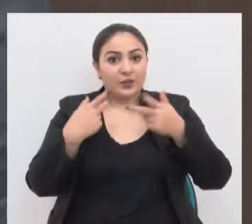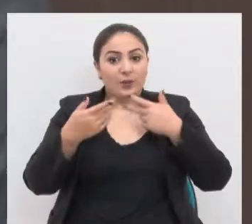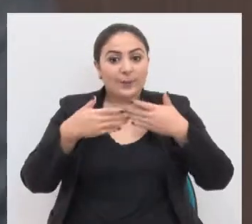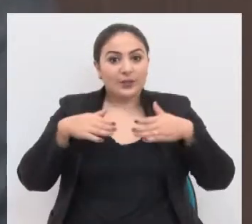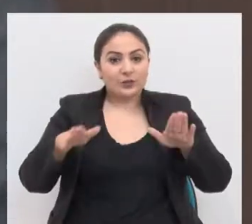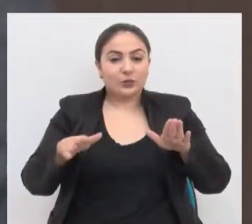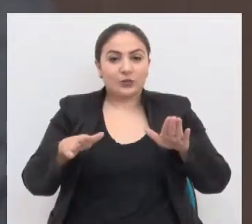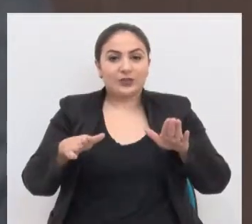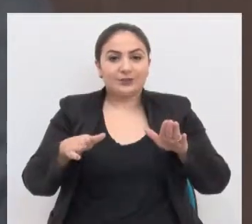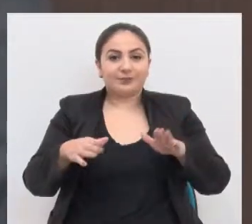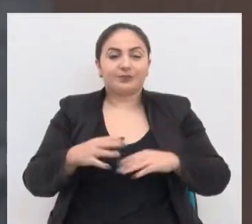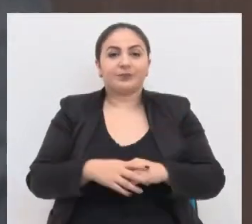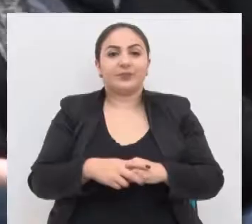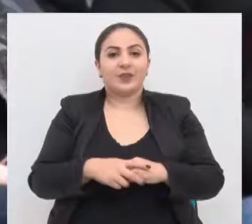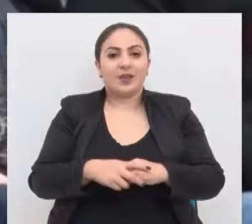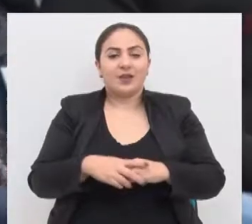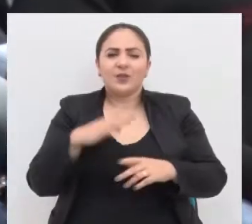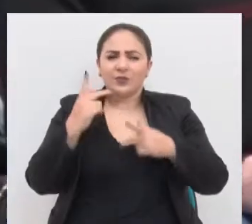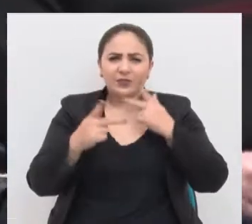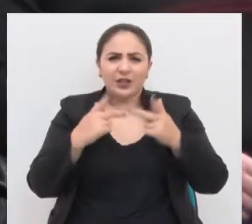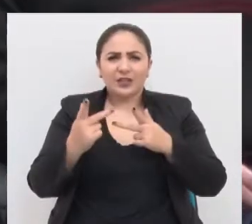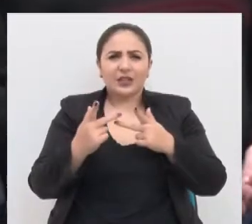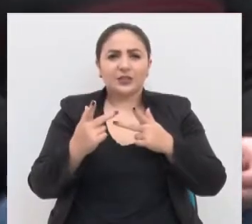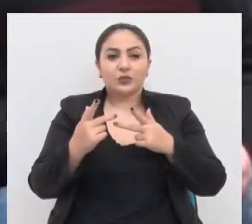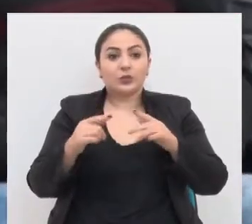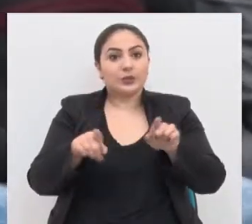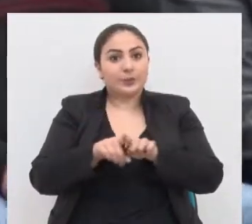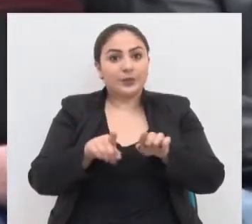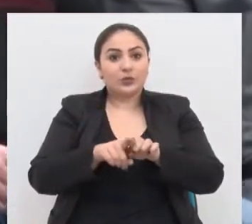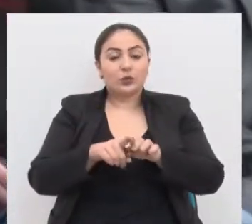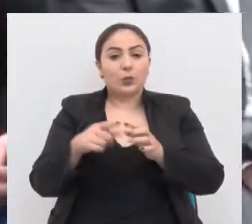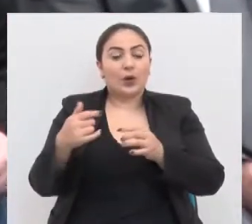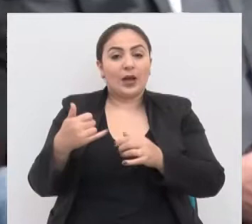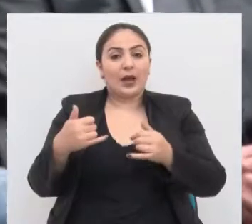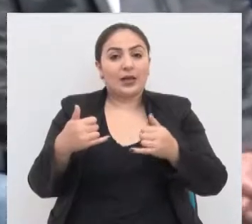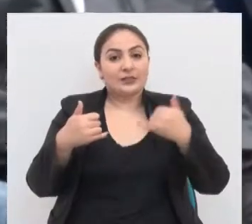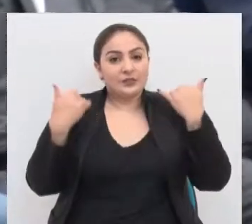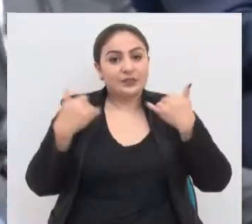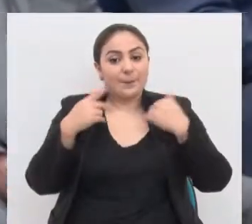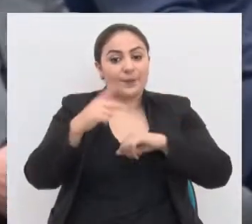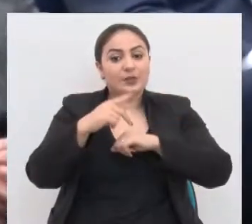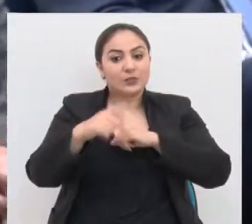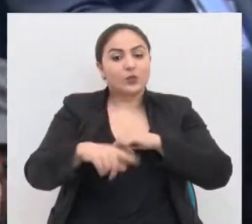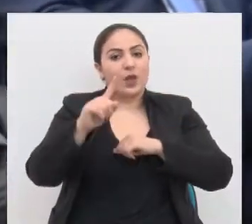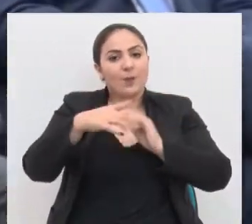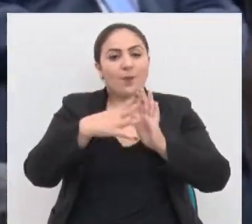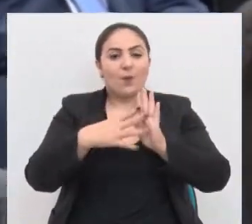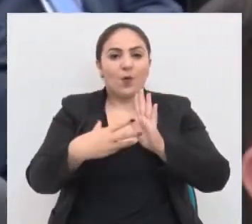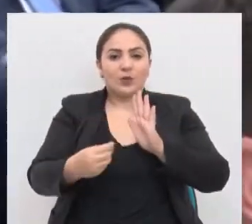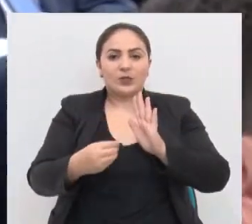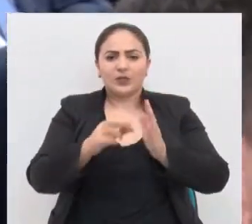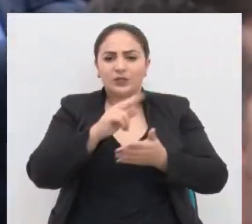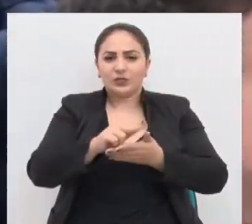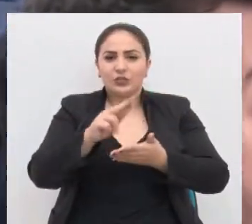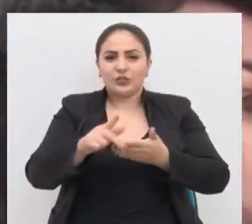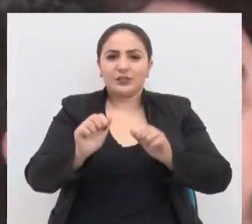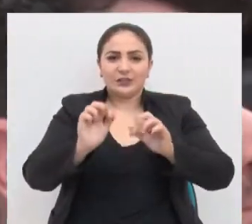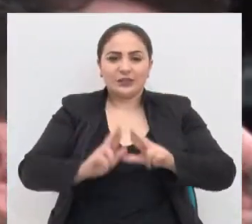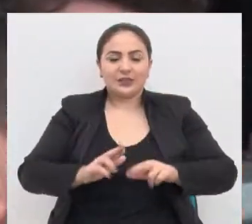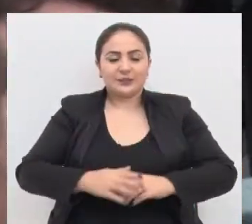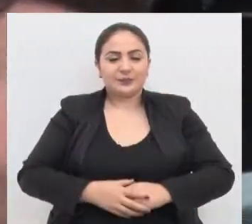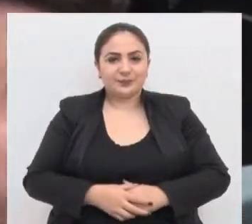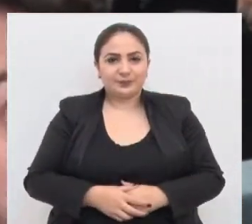de abertura da solenidade, destacando, além do aniversário, o fato de Passo Fundo ser referência em